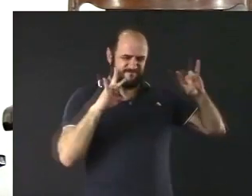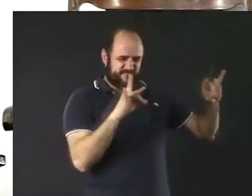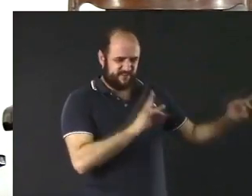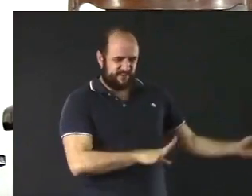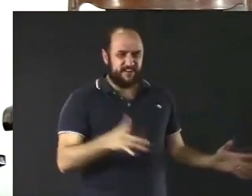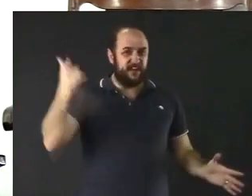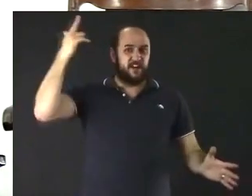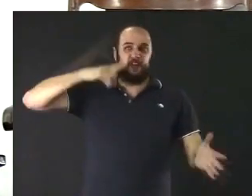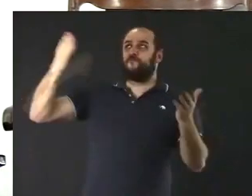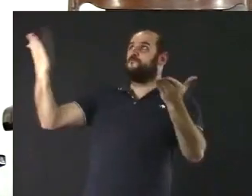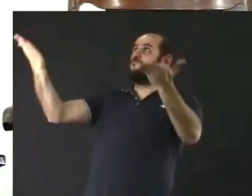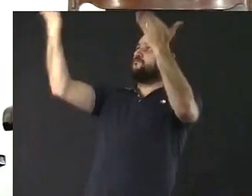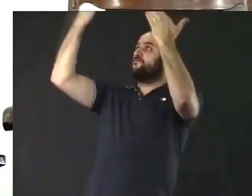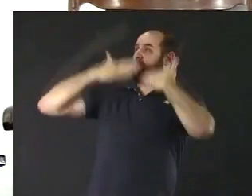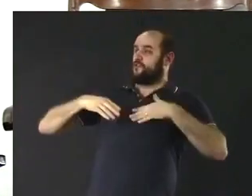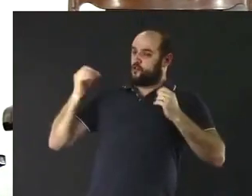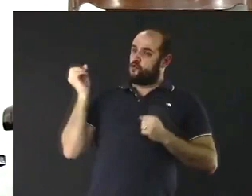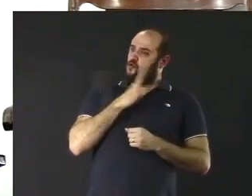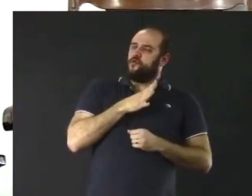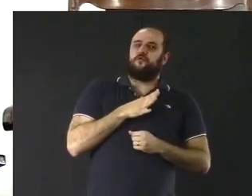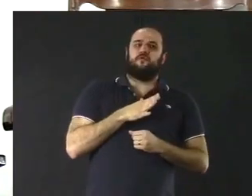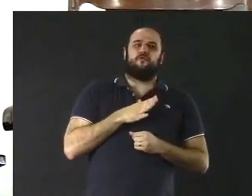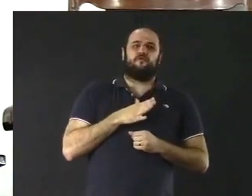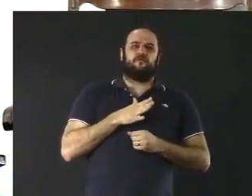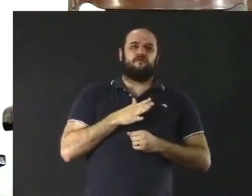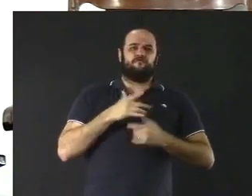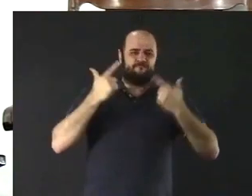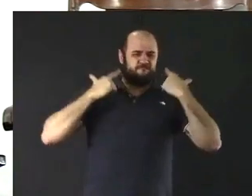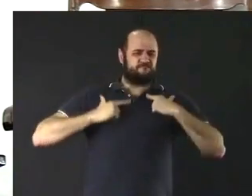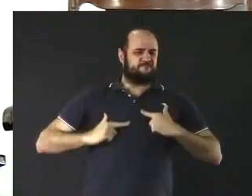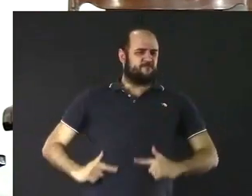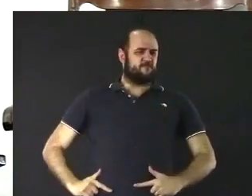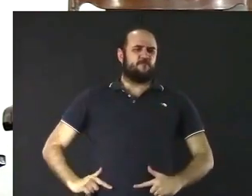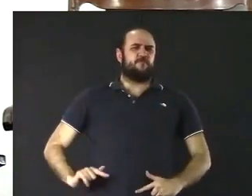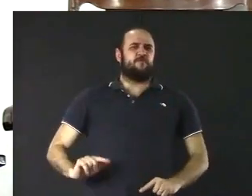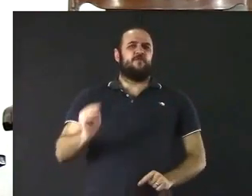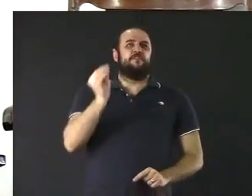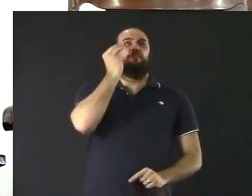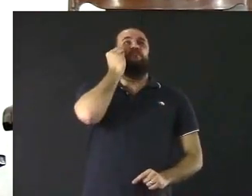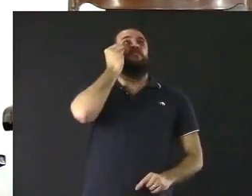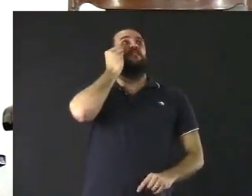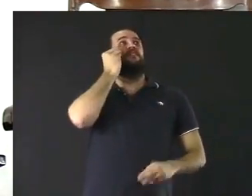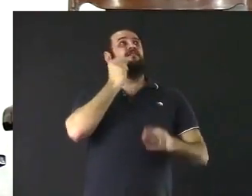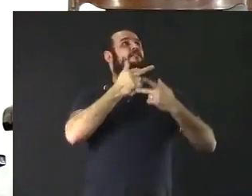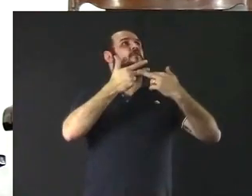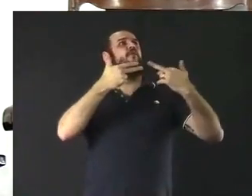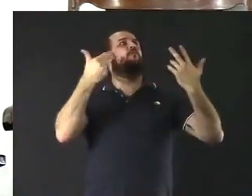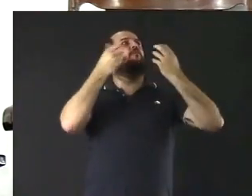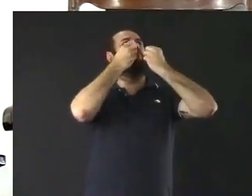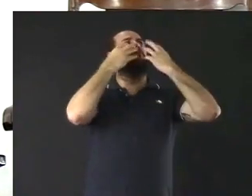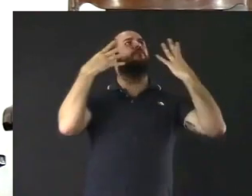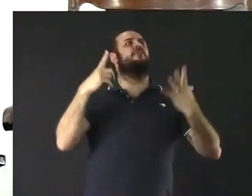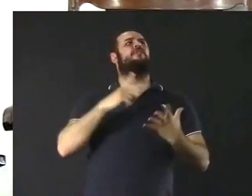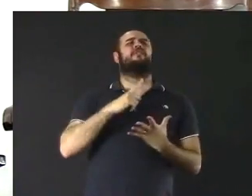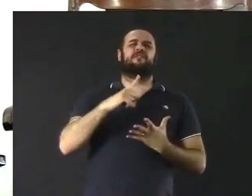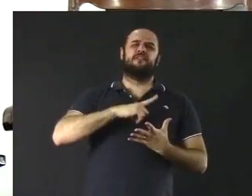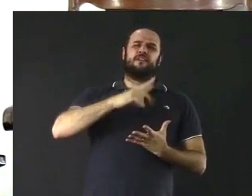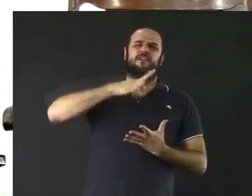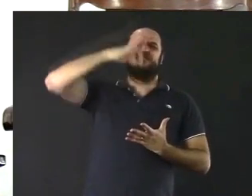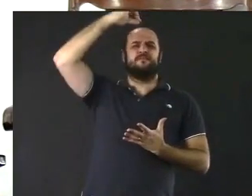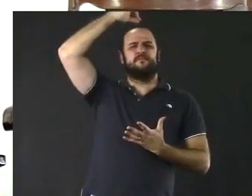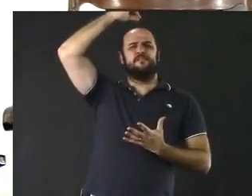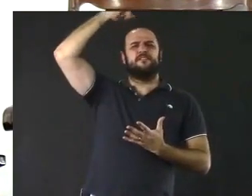natureza como eleitos de Deus que somos agora, desfrutar daquilo que são os benefícios do